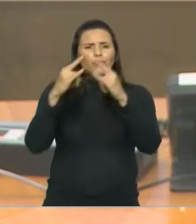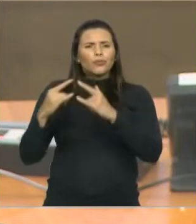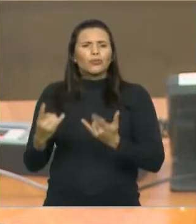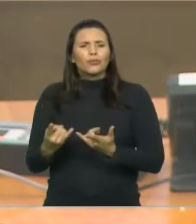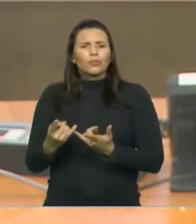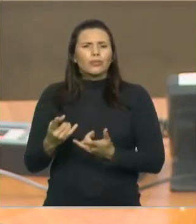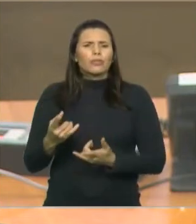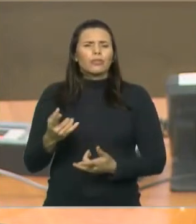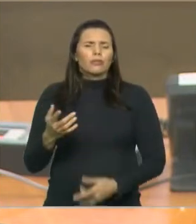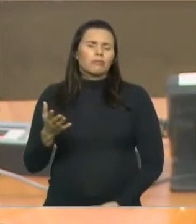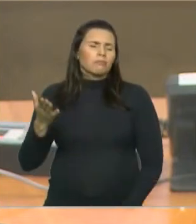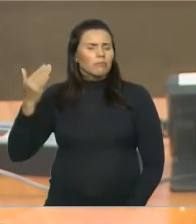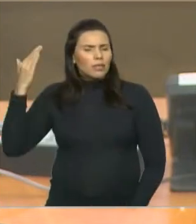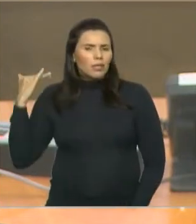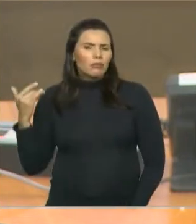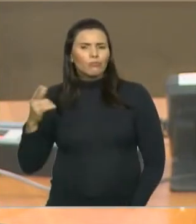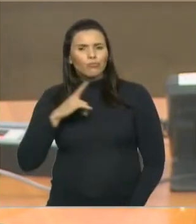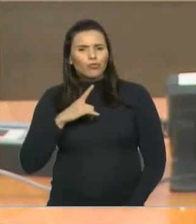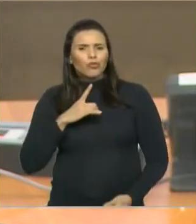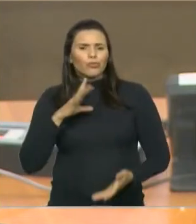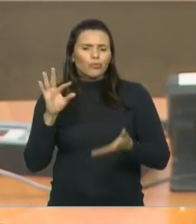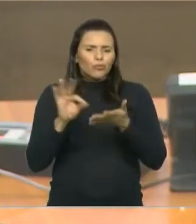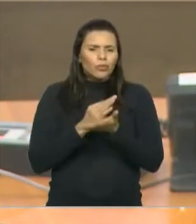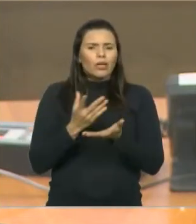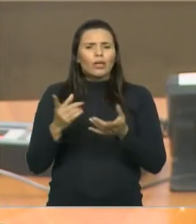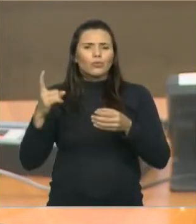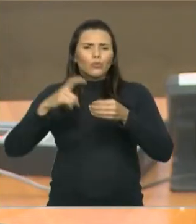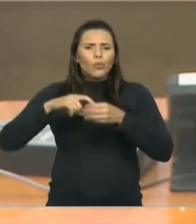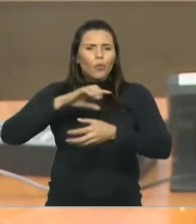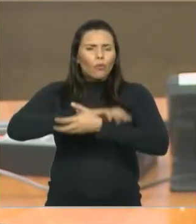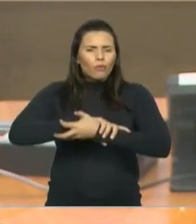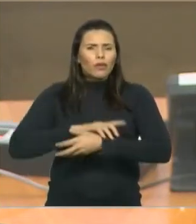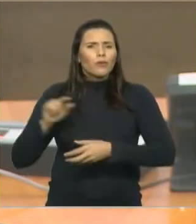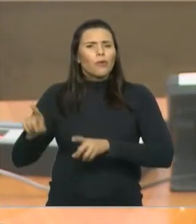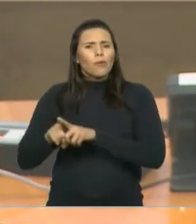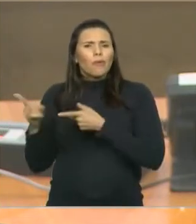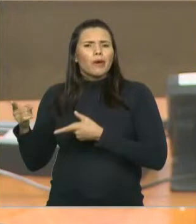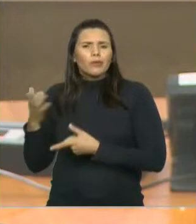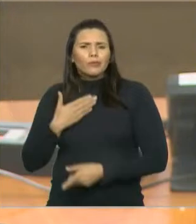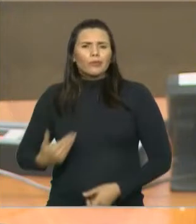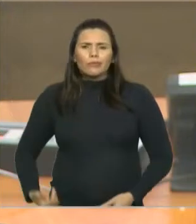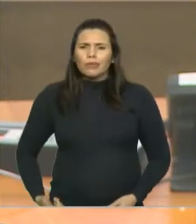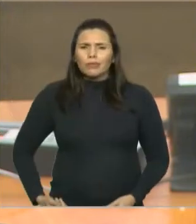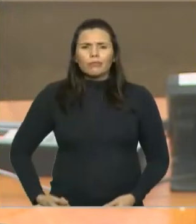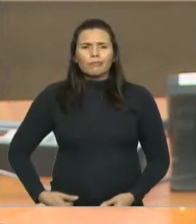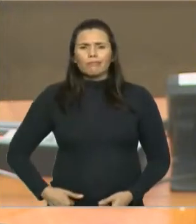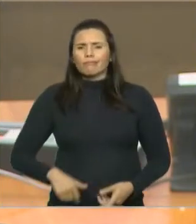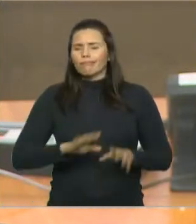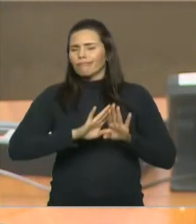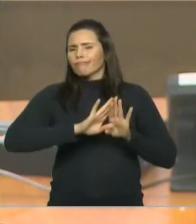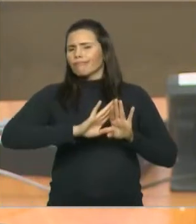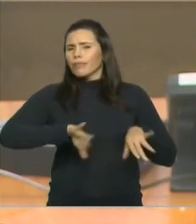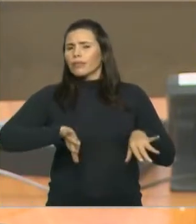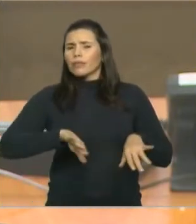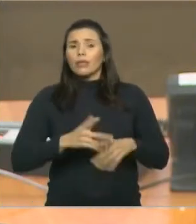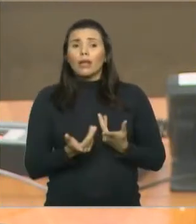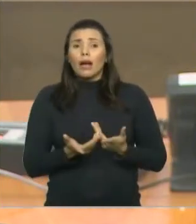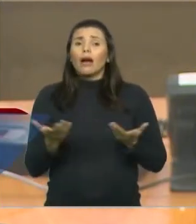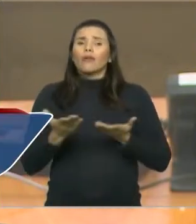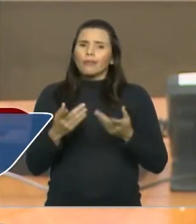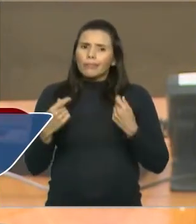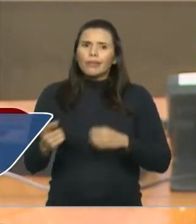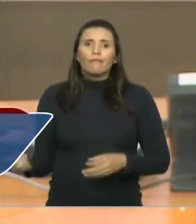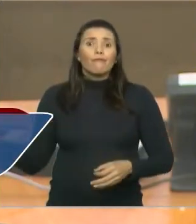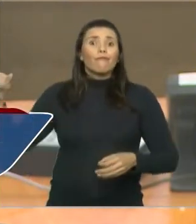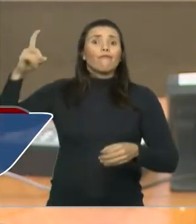tem mais o que fazer, a gente vai ter que fazer a repactuação. A gente já discutiu isso com a região de Codó, discutiu já com a região de Santo Inês, mas a gente